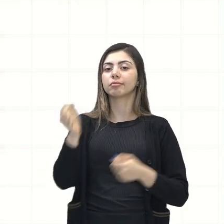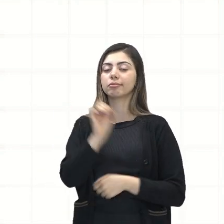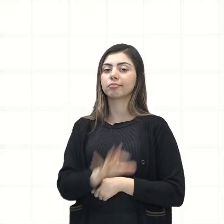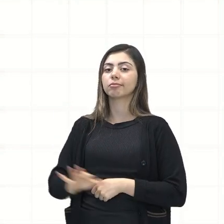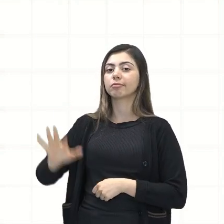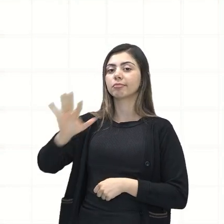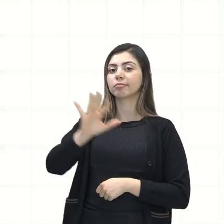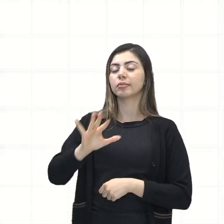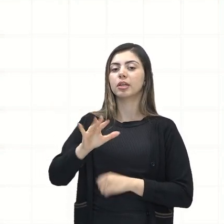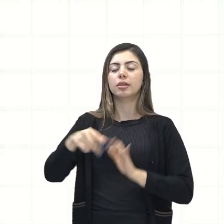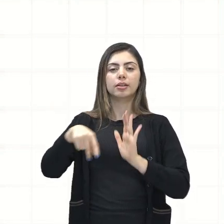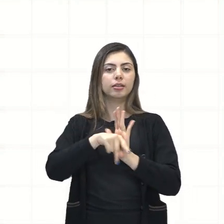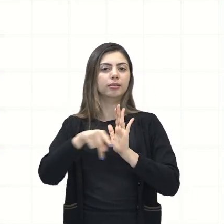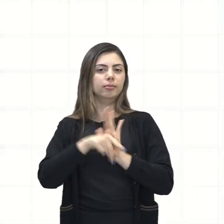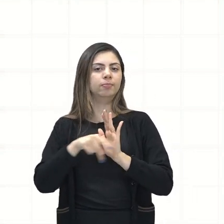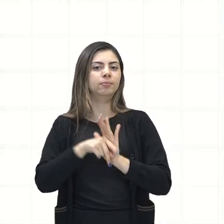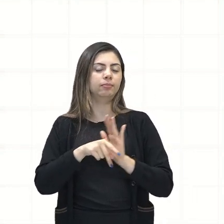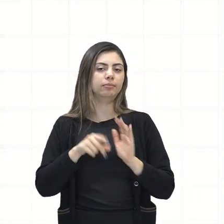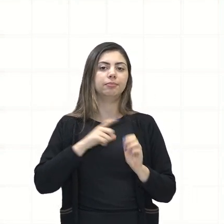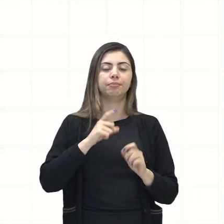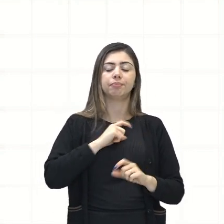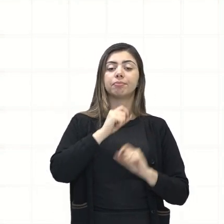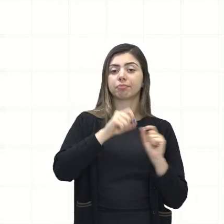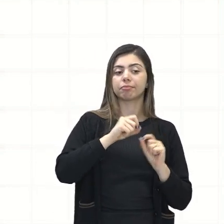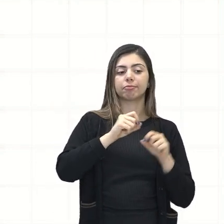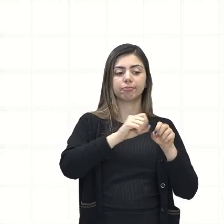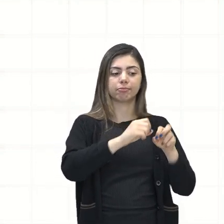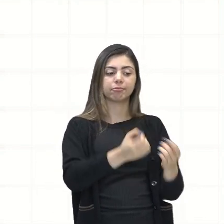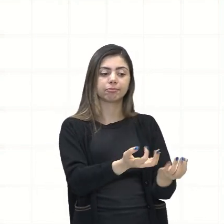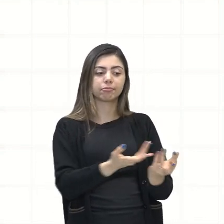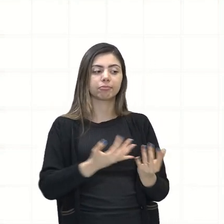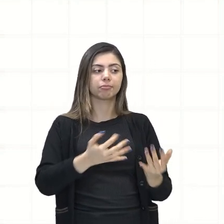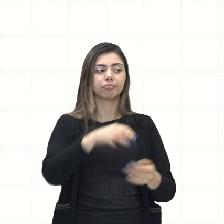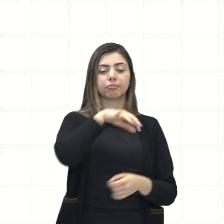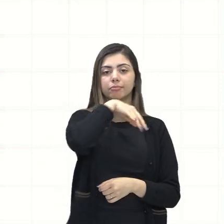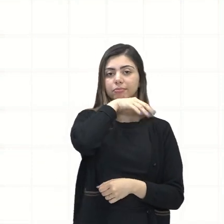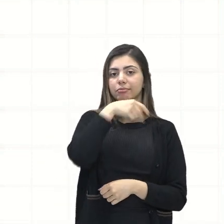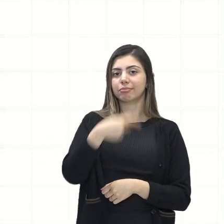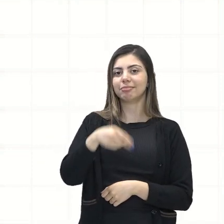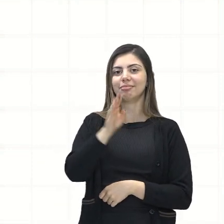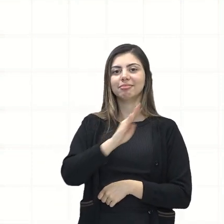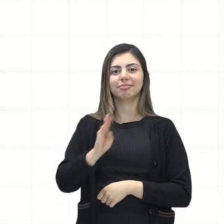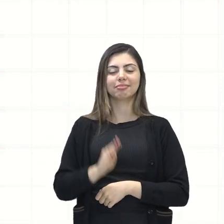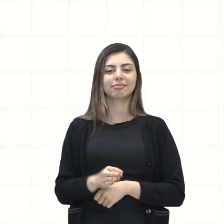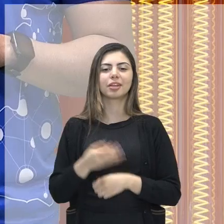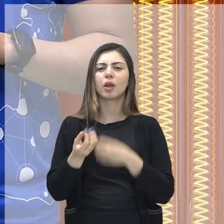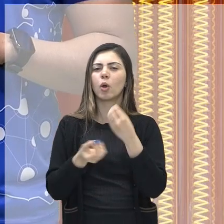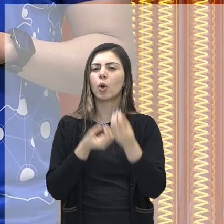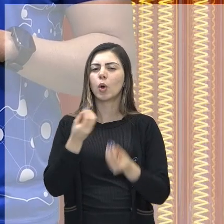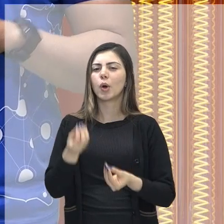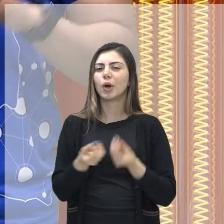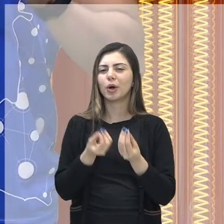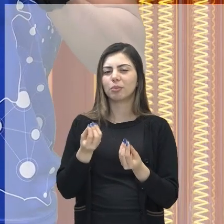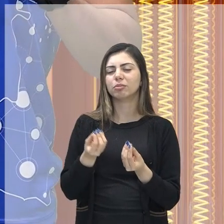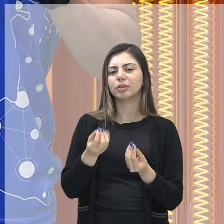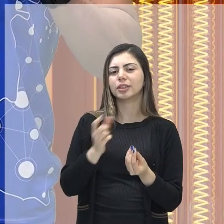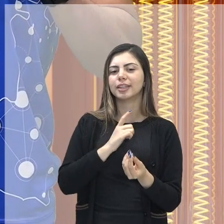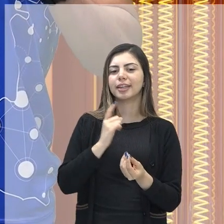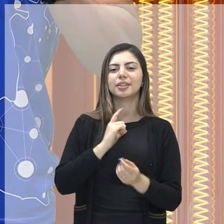dos estabelecimentos agropecuários aqui no Brasil, para a gente ter uma noção de como é,